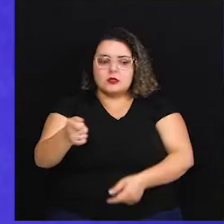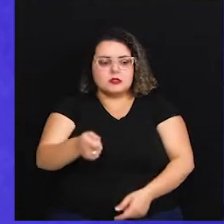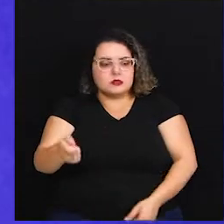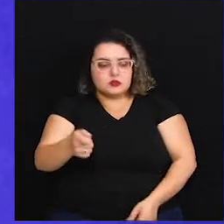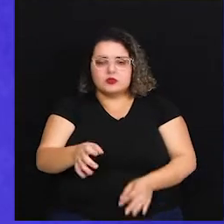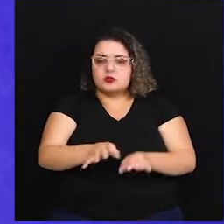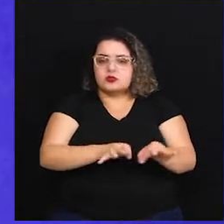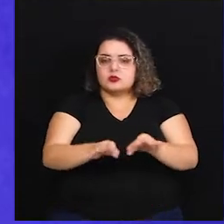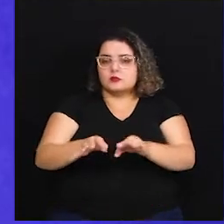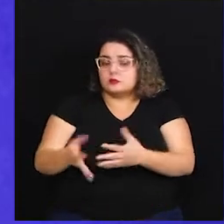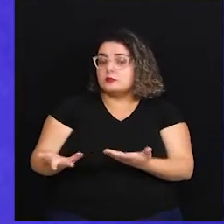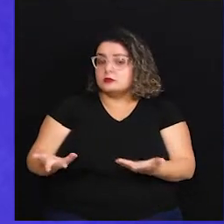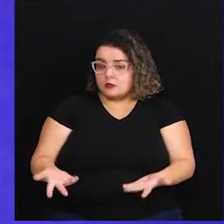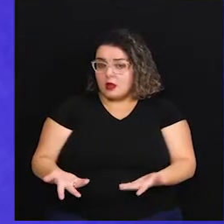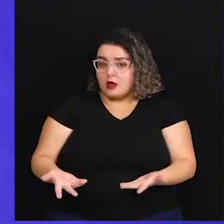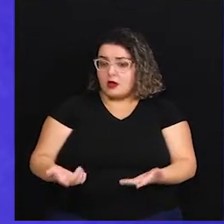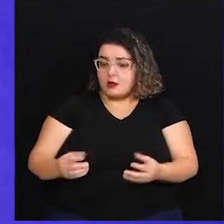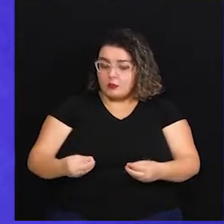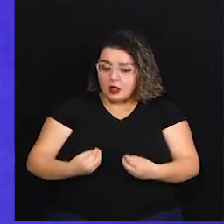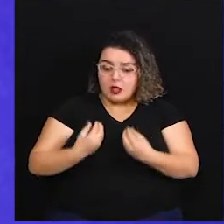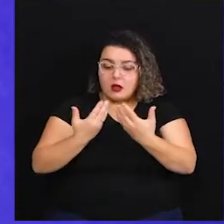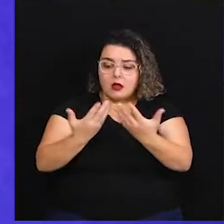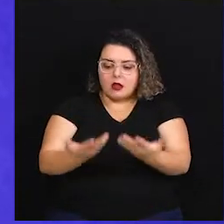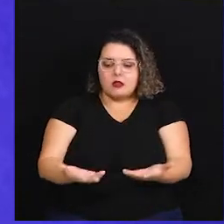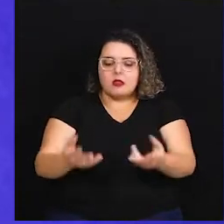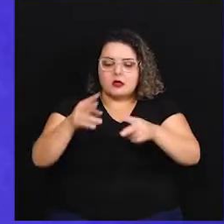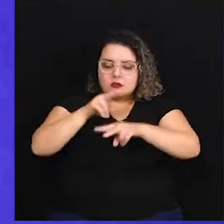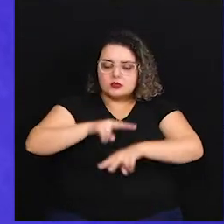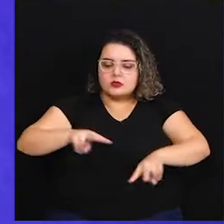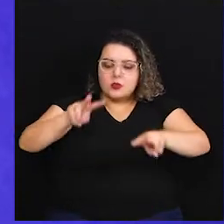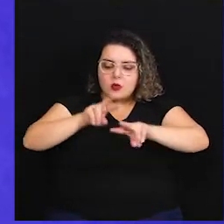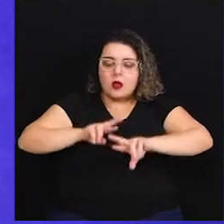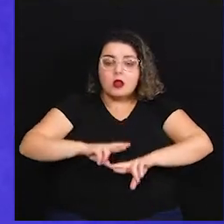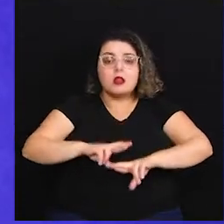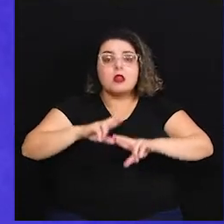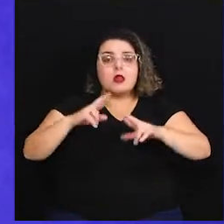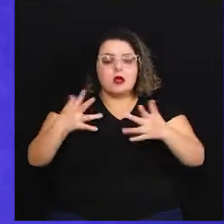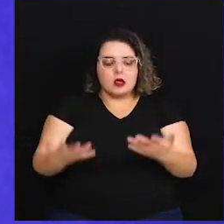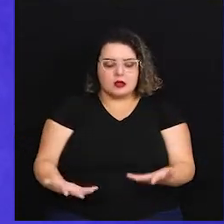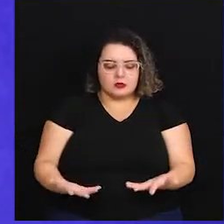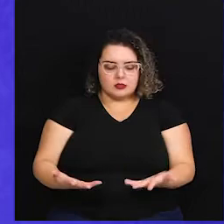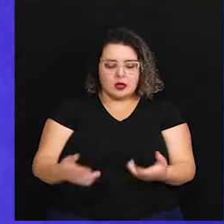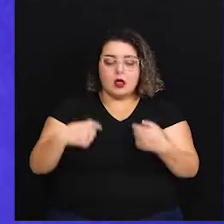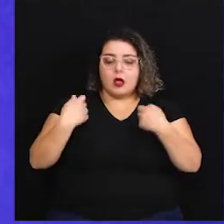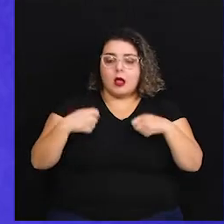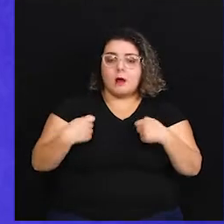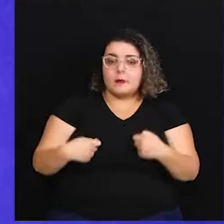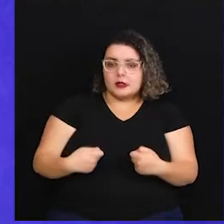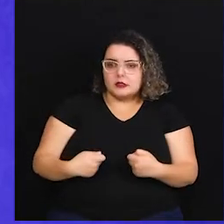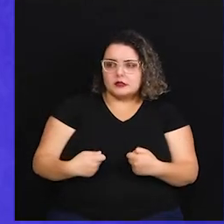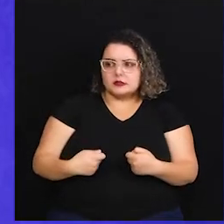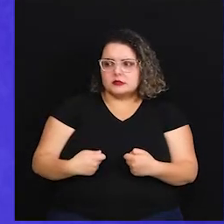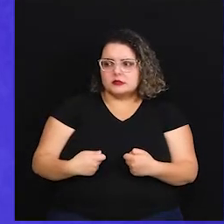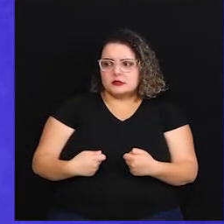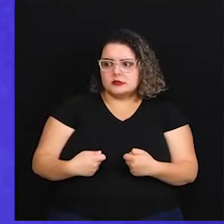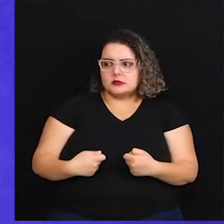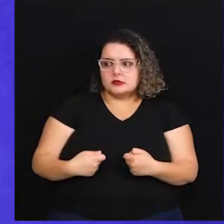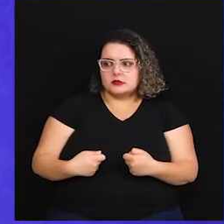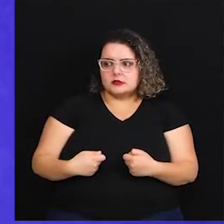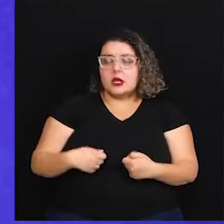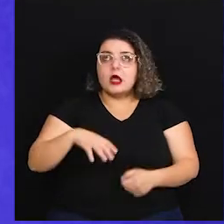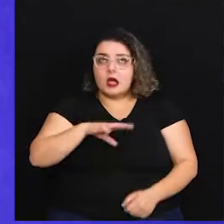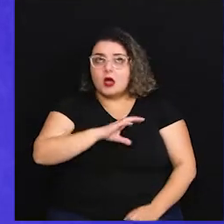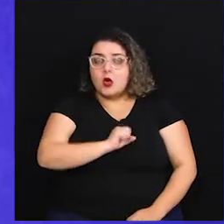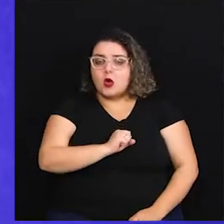e organizações, justamente para dar esse outro olhar de que é preciso.